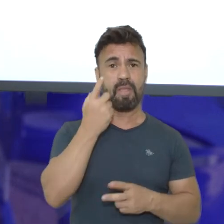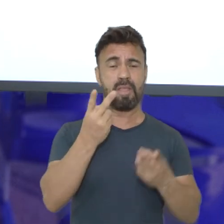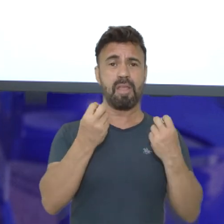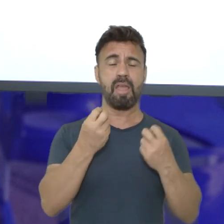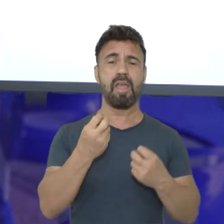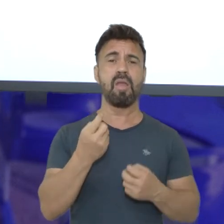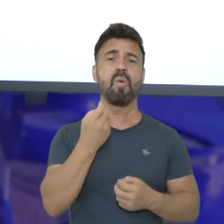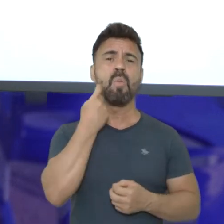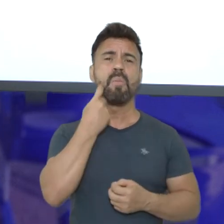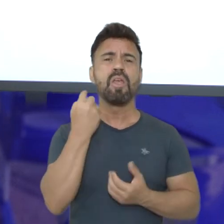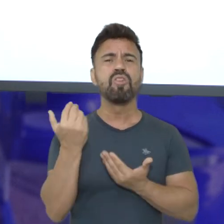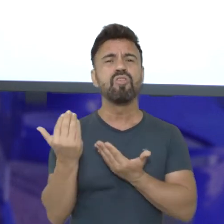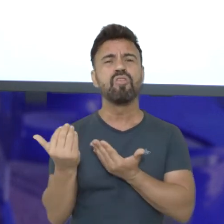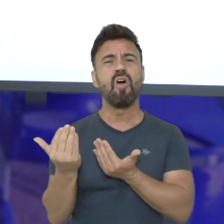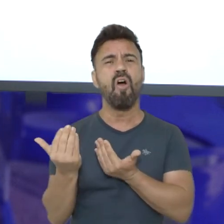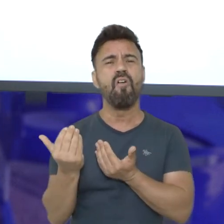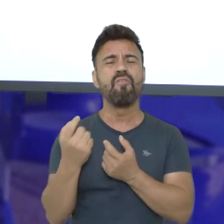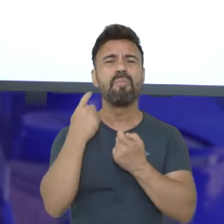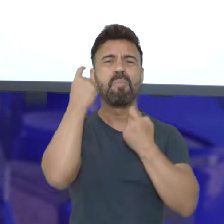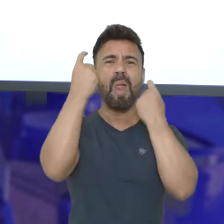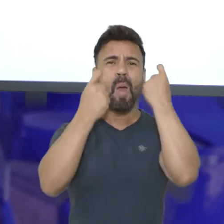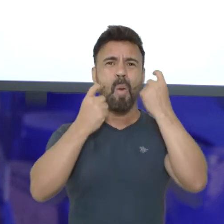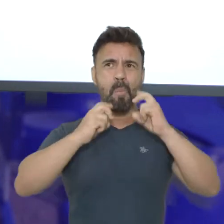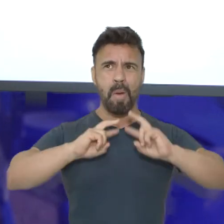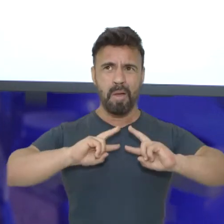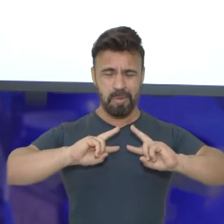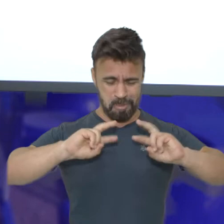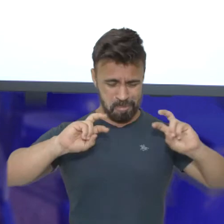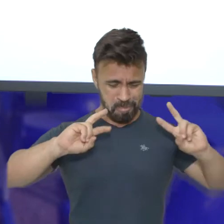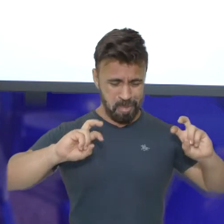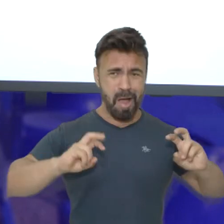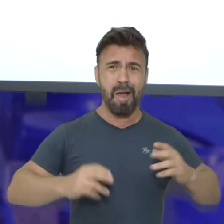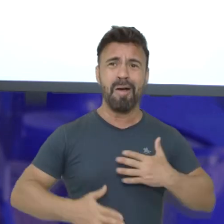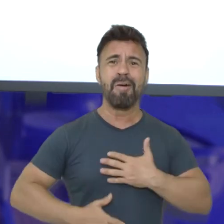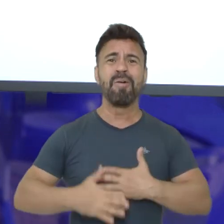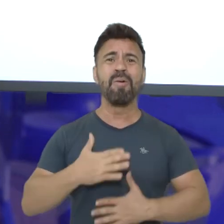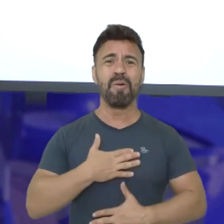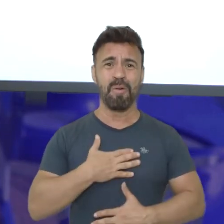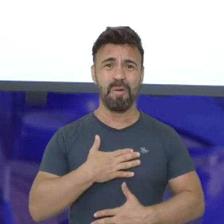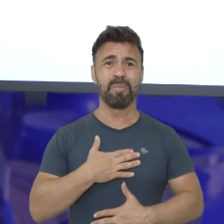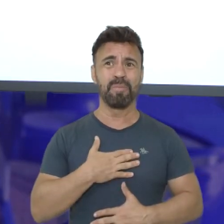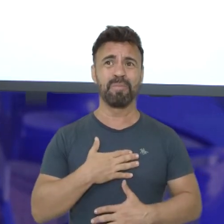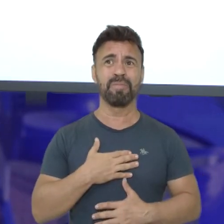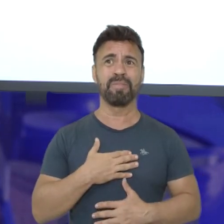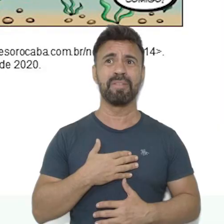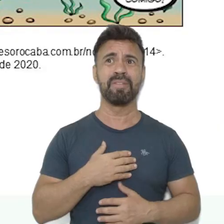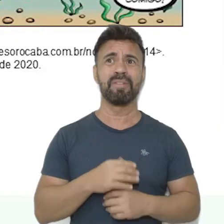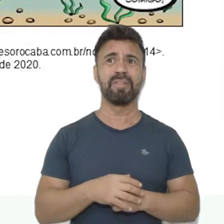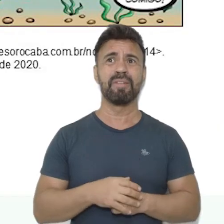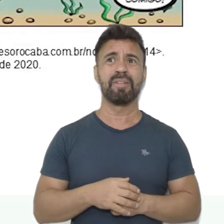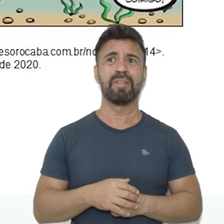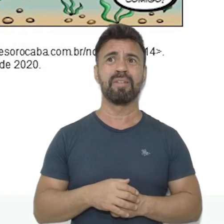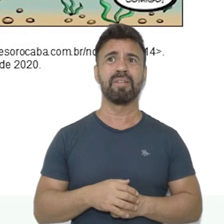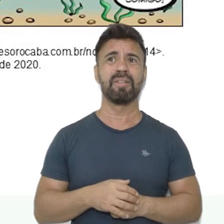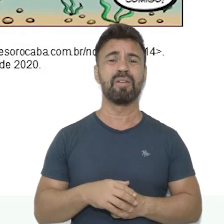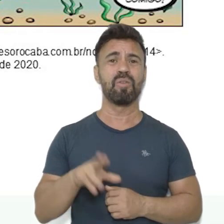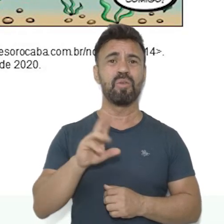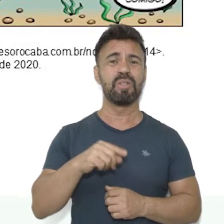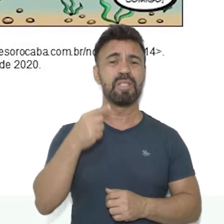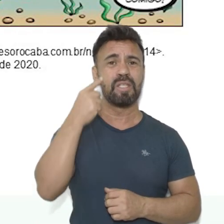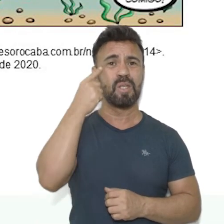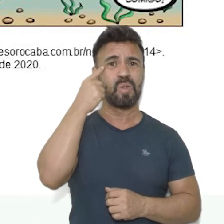peixe novinho ali, ele está um pouco preocupado com o que está acontecendo no corpo dele. E se você prestar atenção aqui, ó, usina